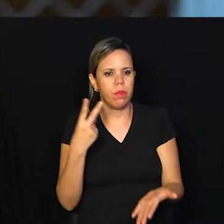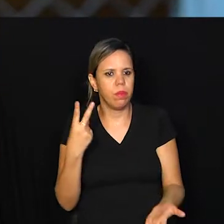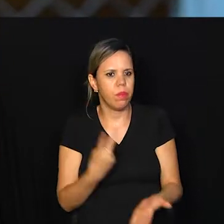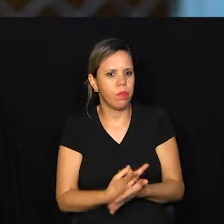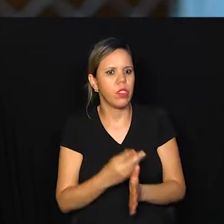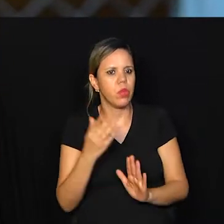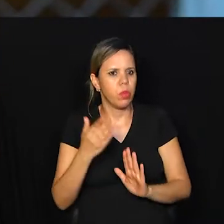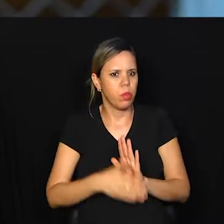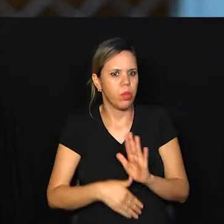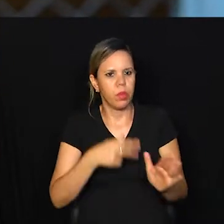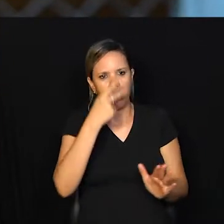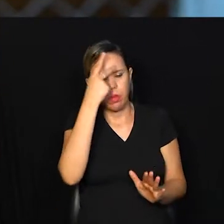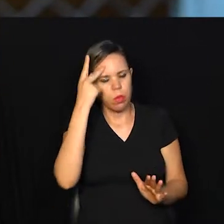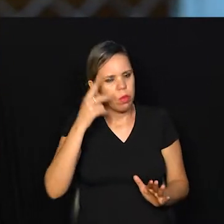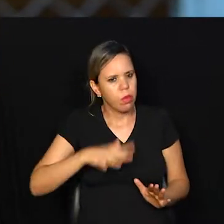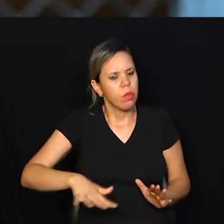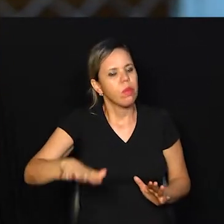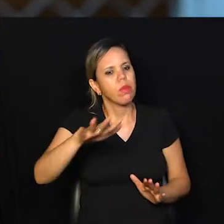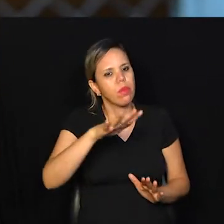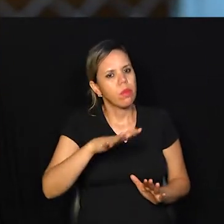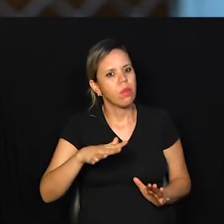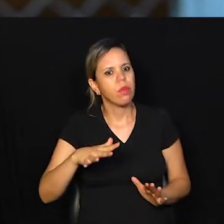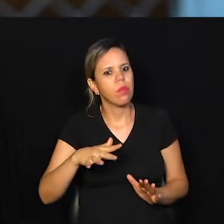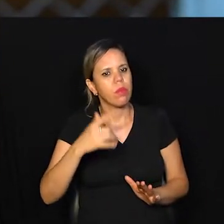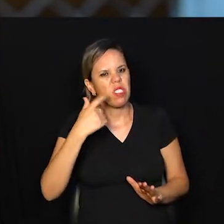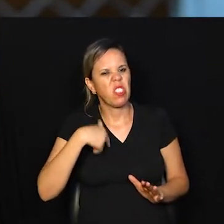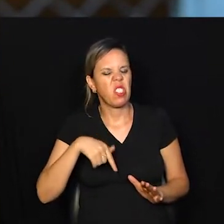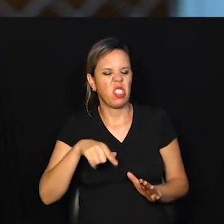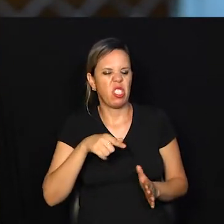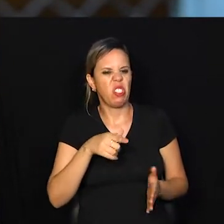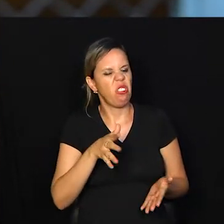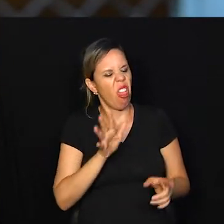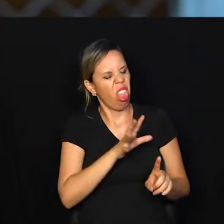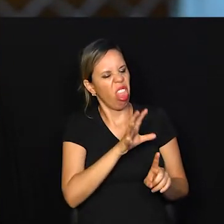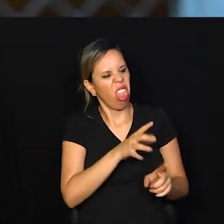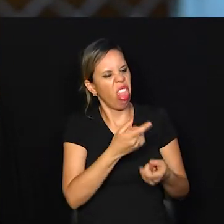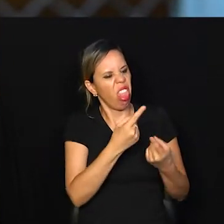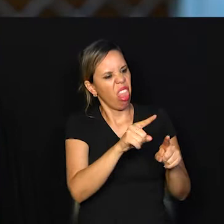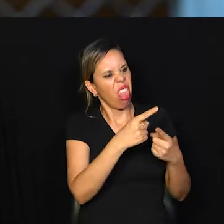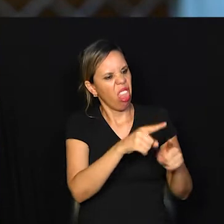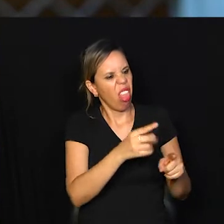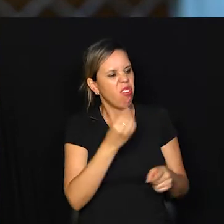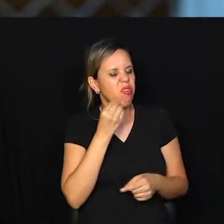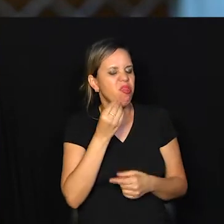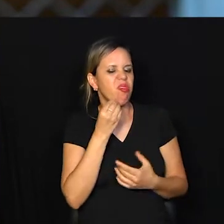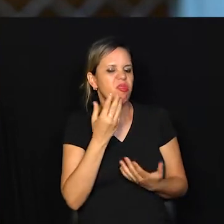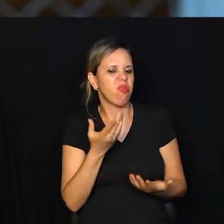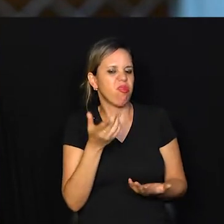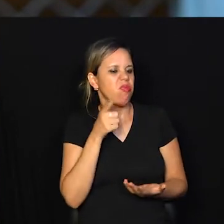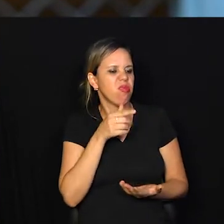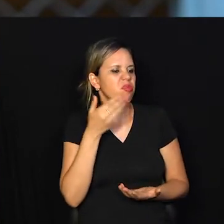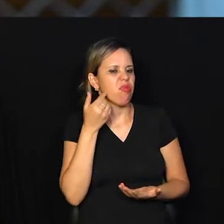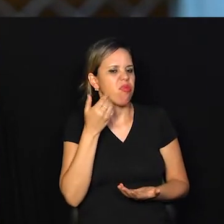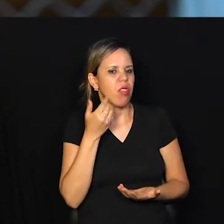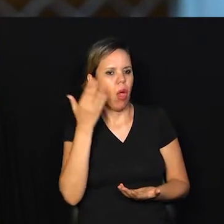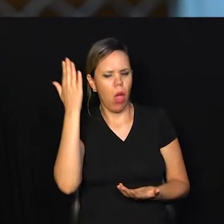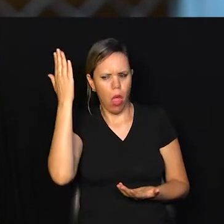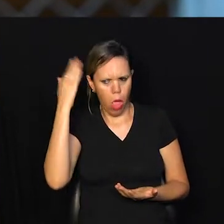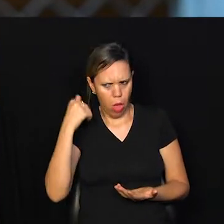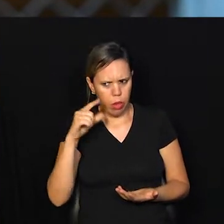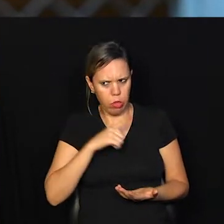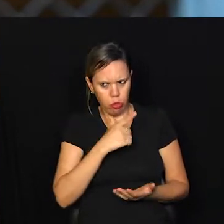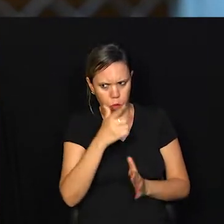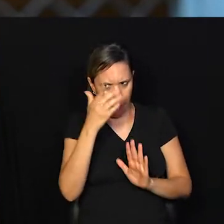com provas, ele é colocado como agitador, né? Como oportunista. Então eu sabia que se não